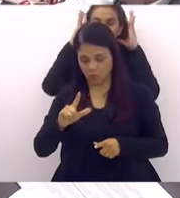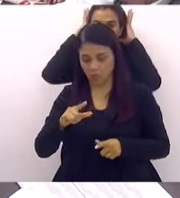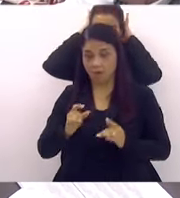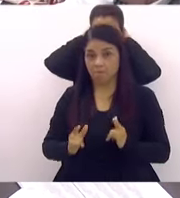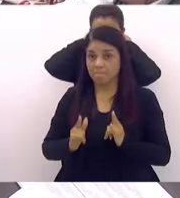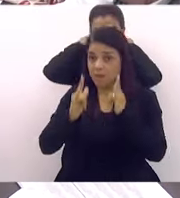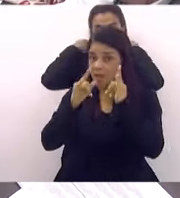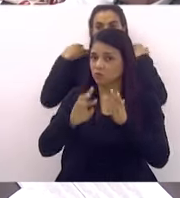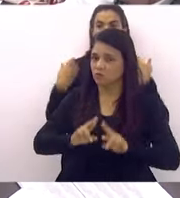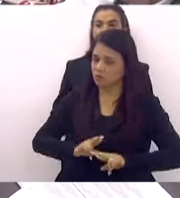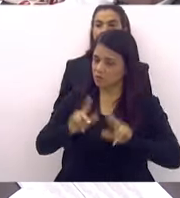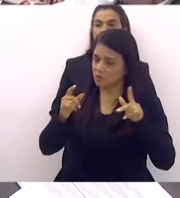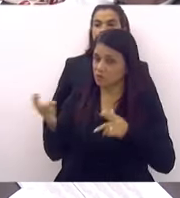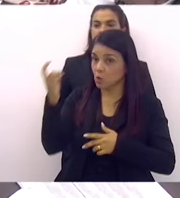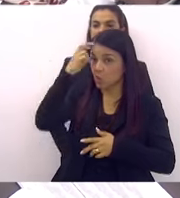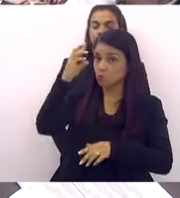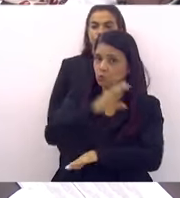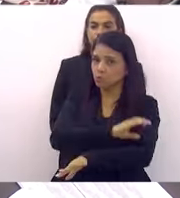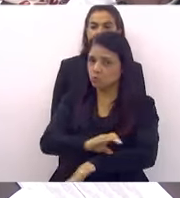refere a um, né, cultura.